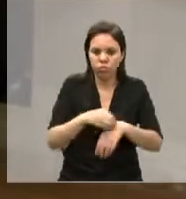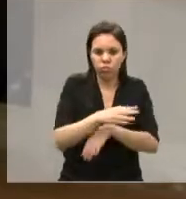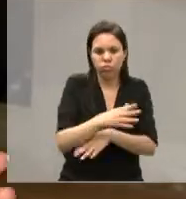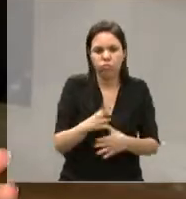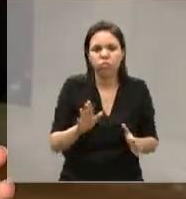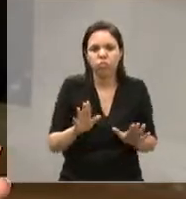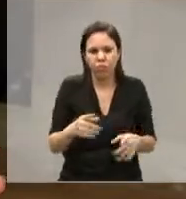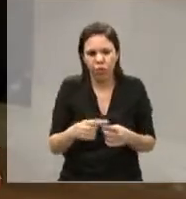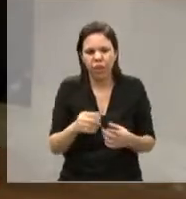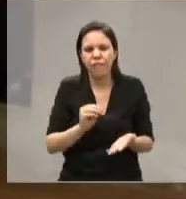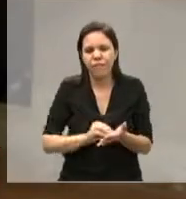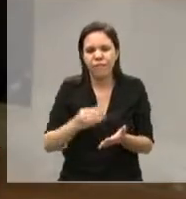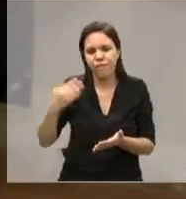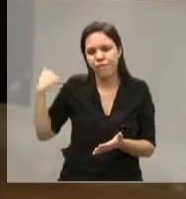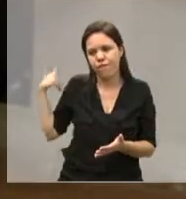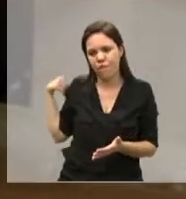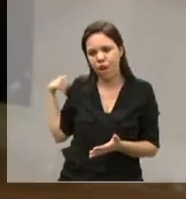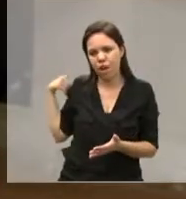dentro.